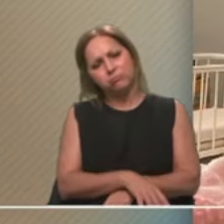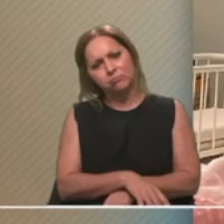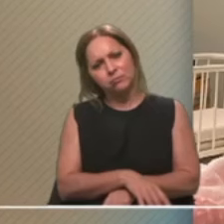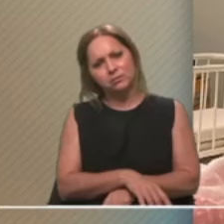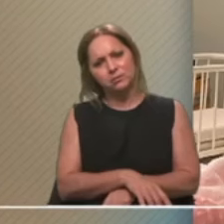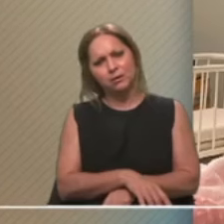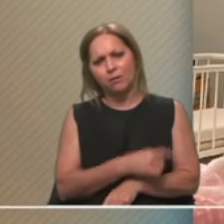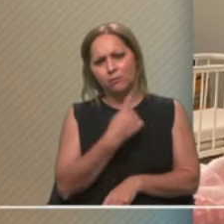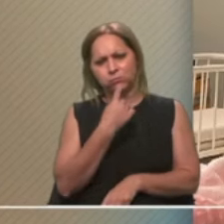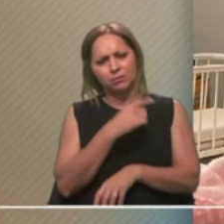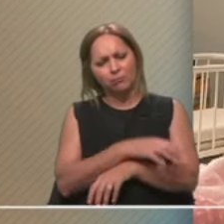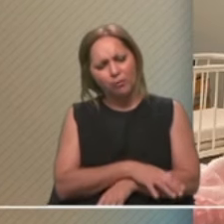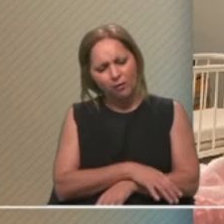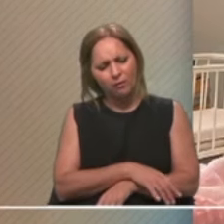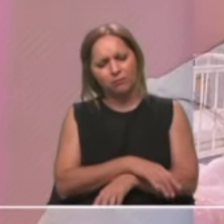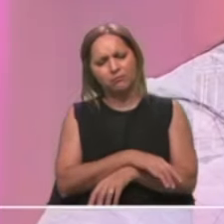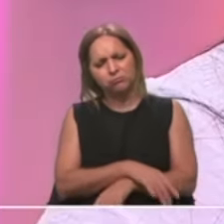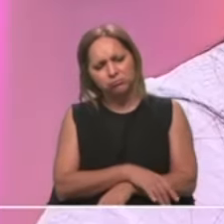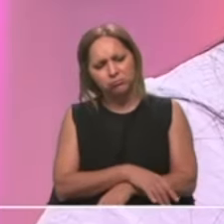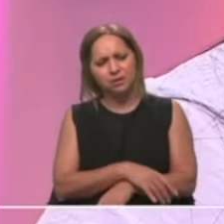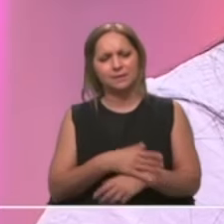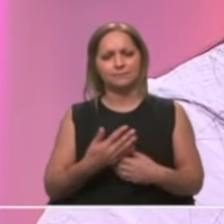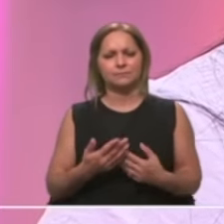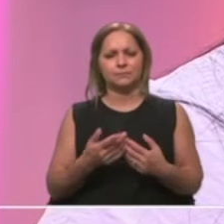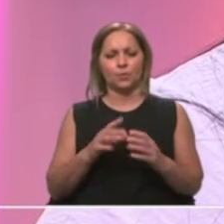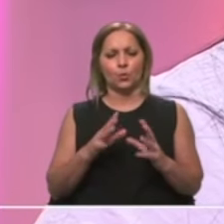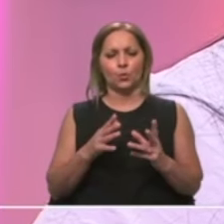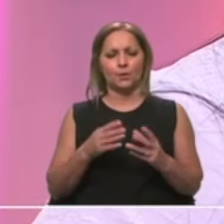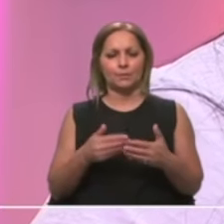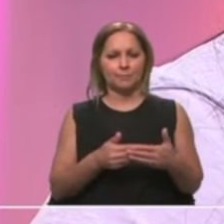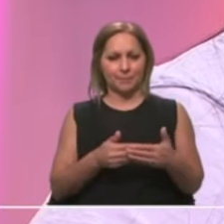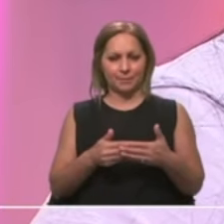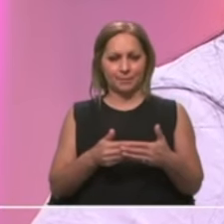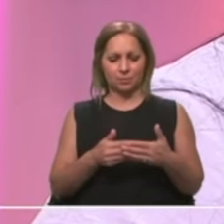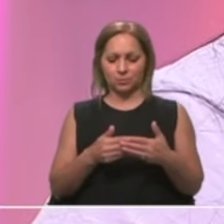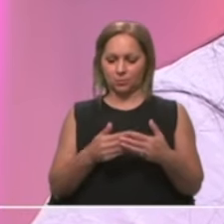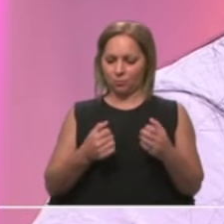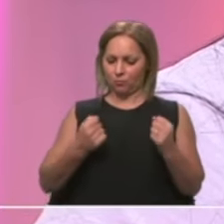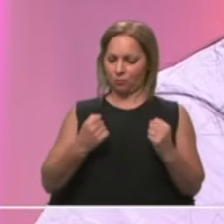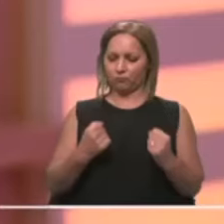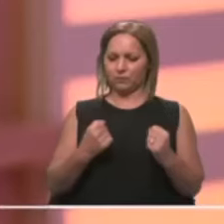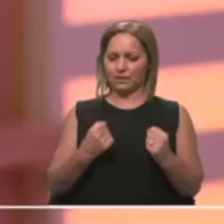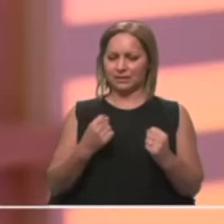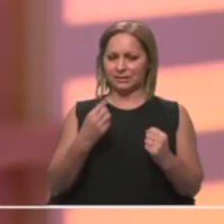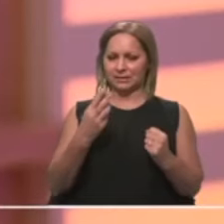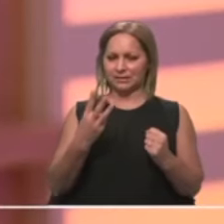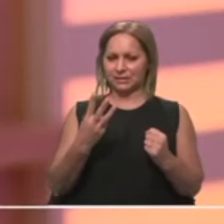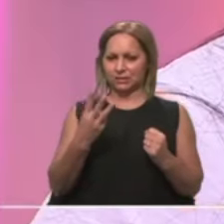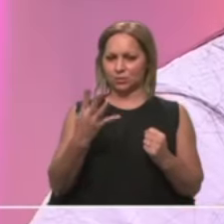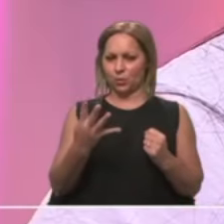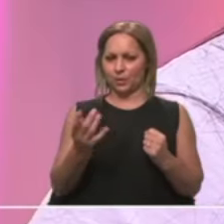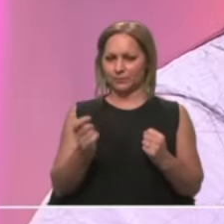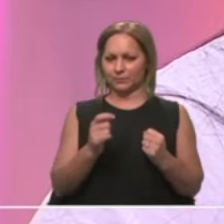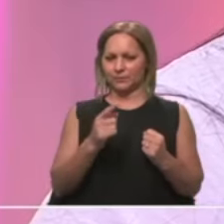mais mole, mais mole, mais mole. As pernas... Na altura em que os bebés estão a reforçar. Sim. Portanto, 3, 4 meses é isso? Sim, ela